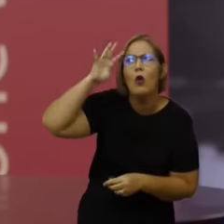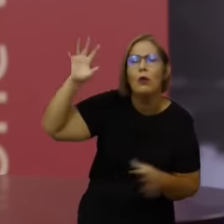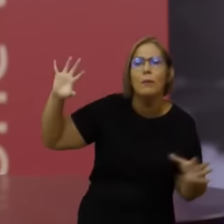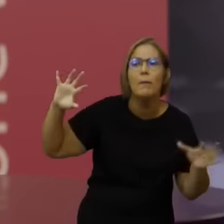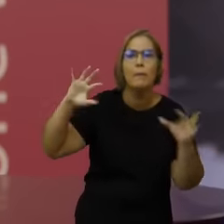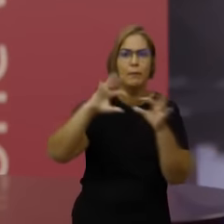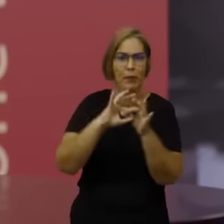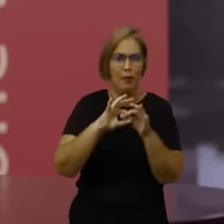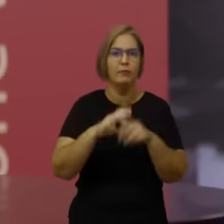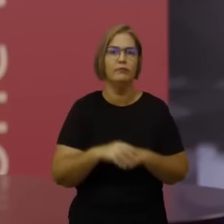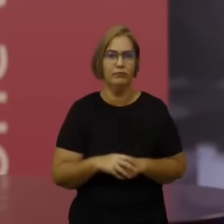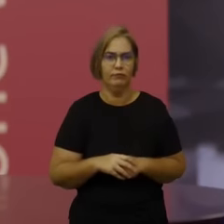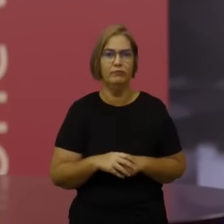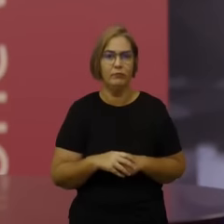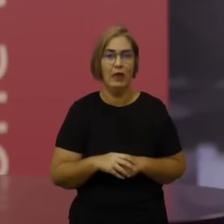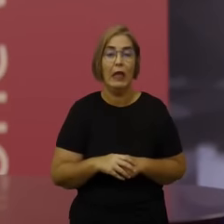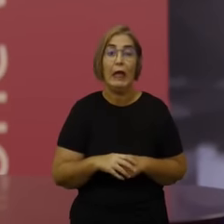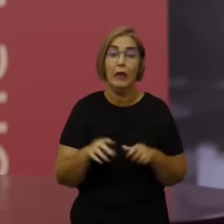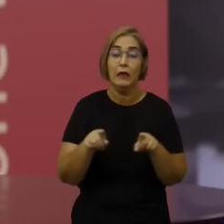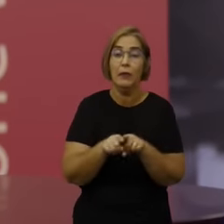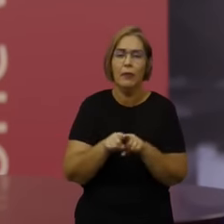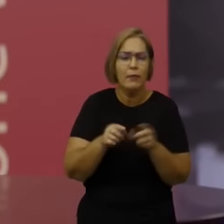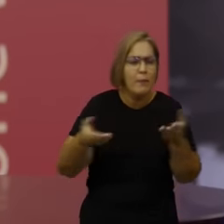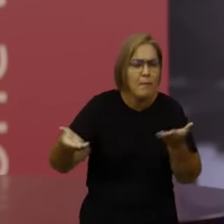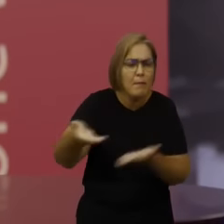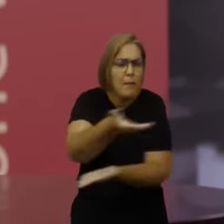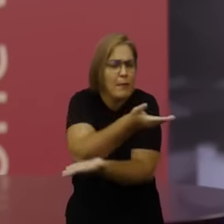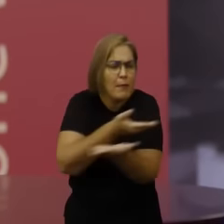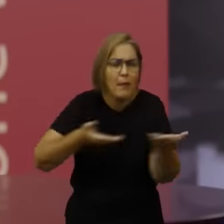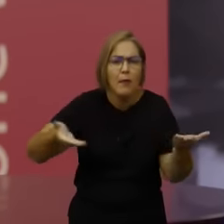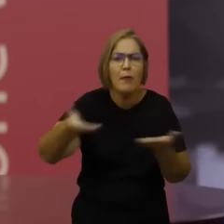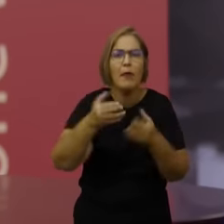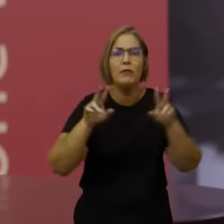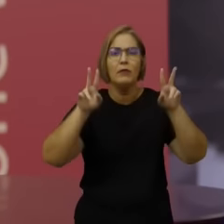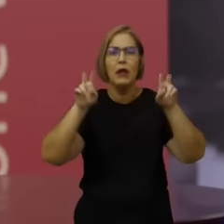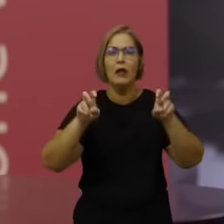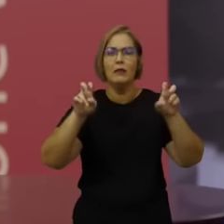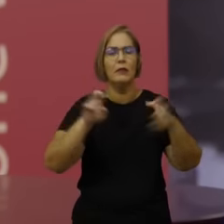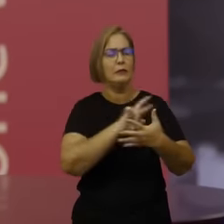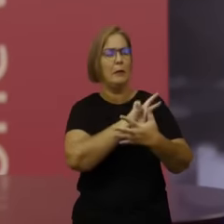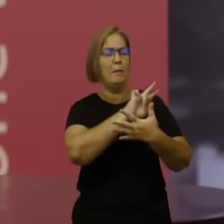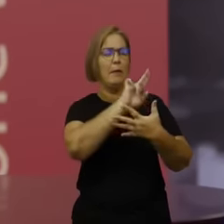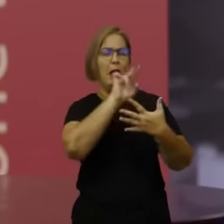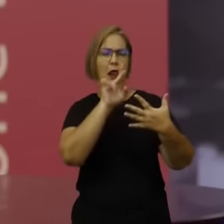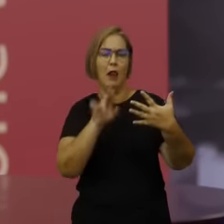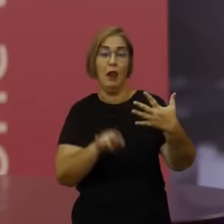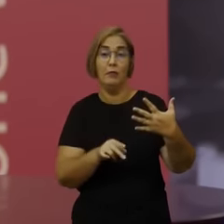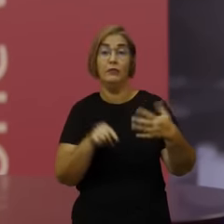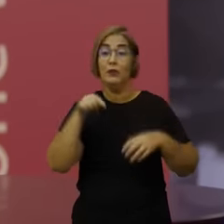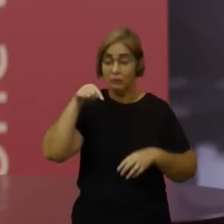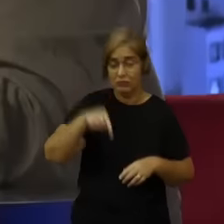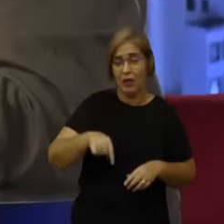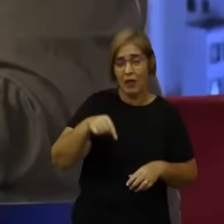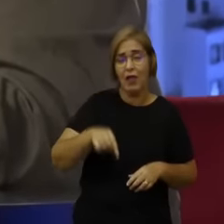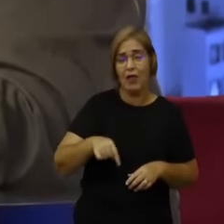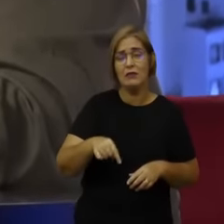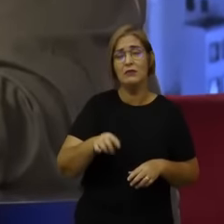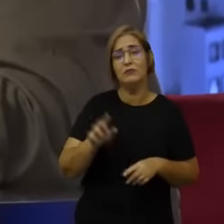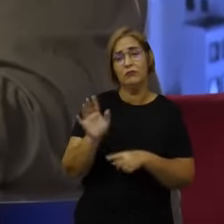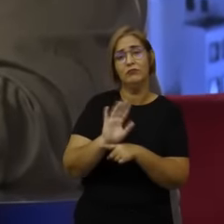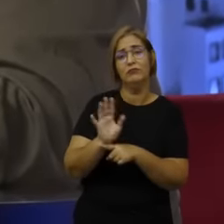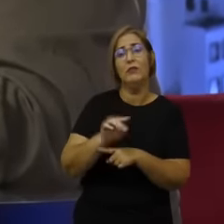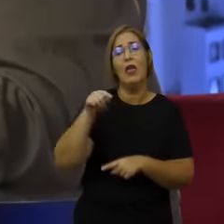eh uma gama, né, de assuntos muito eh variada. Então, esse programa é certamente uma grande